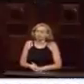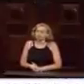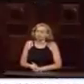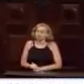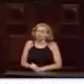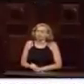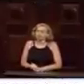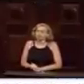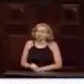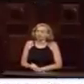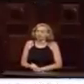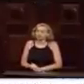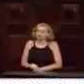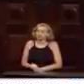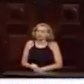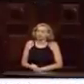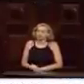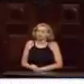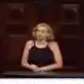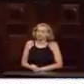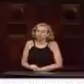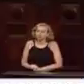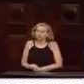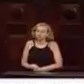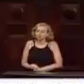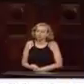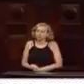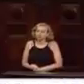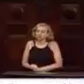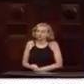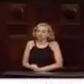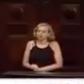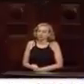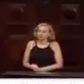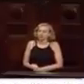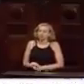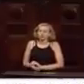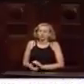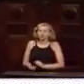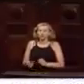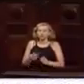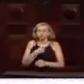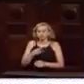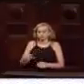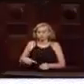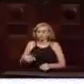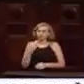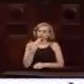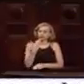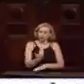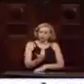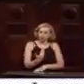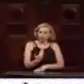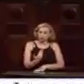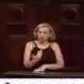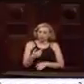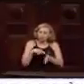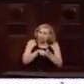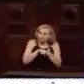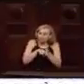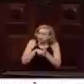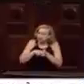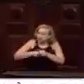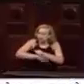necessidade da própria comunidade. Então, presidente, obviamente venho aqui na linha de muitos outros, pedir que essa investigação